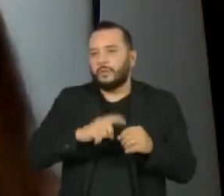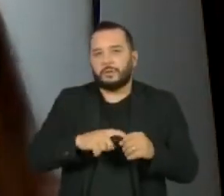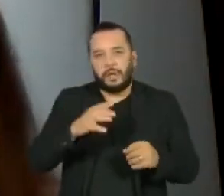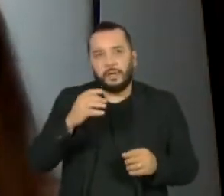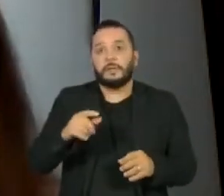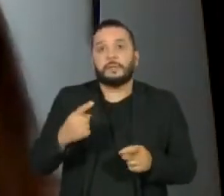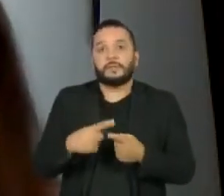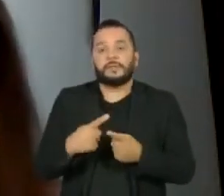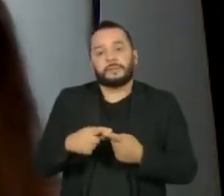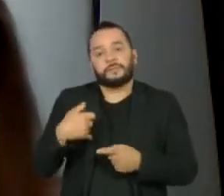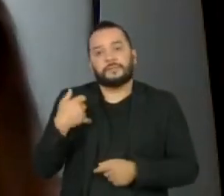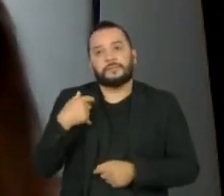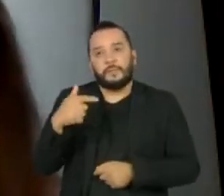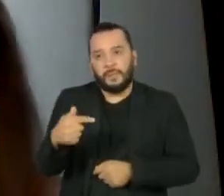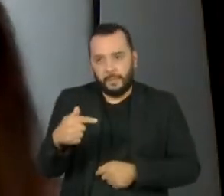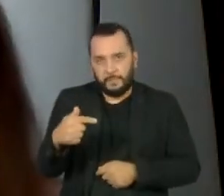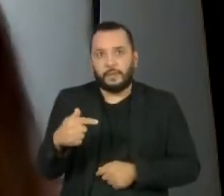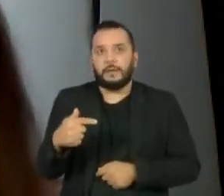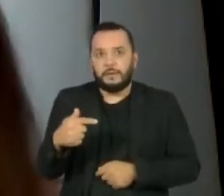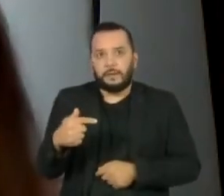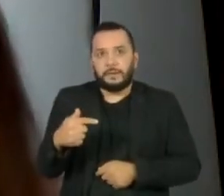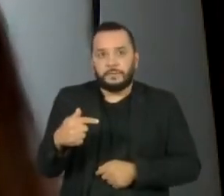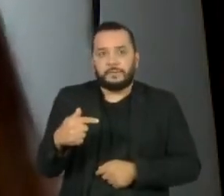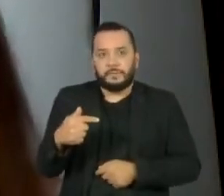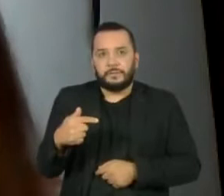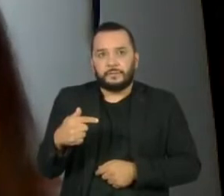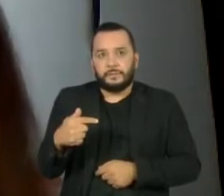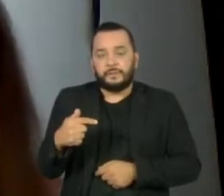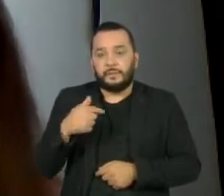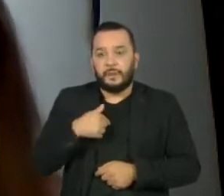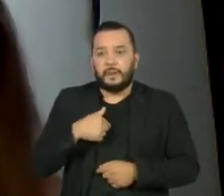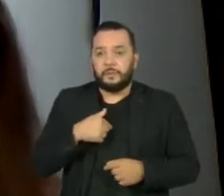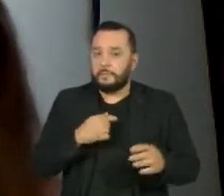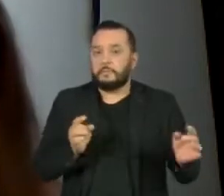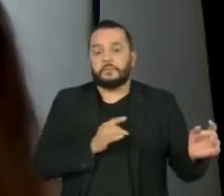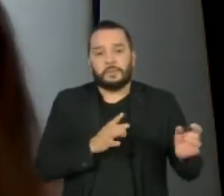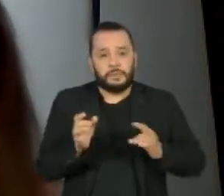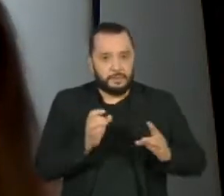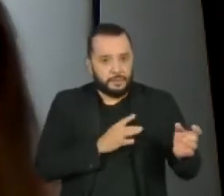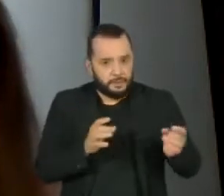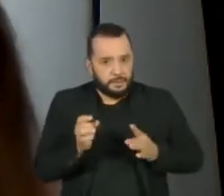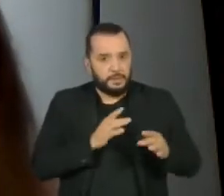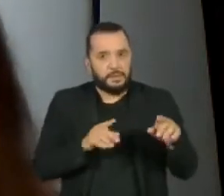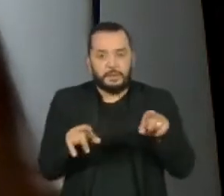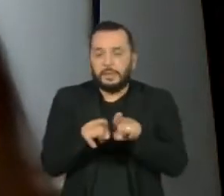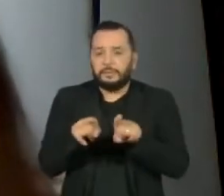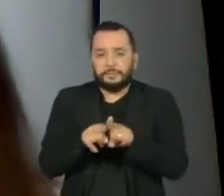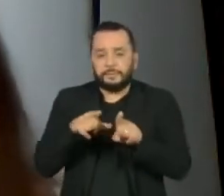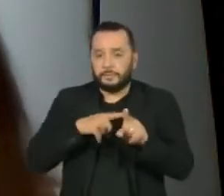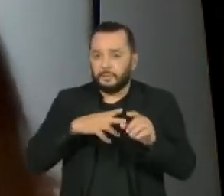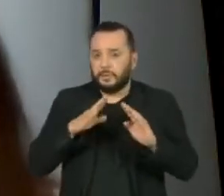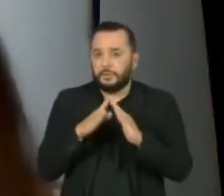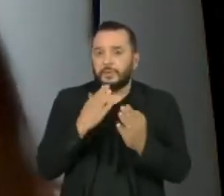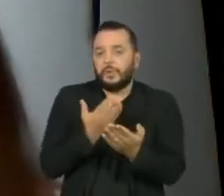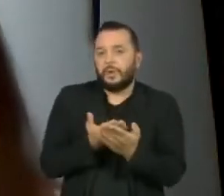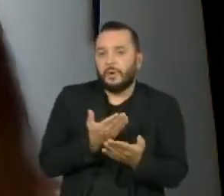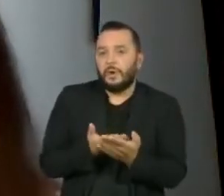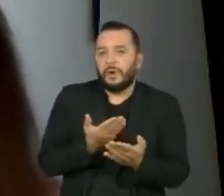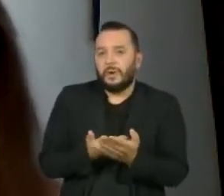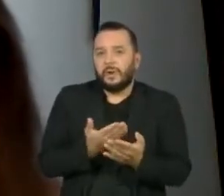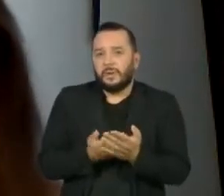com 7 anos, ela ficava com medo de ir para a escola, porque ela dizia que ia sentir muita